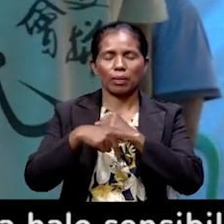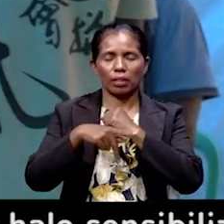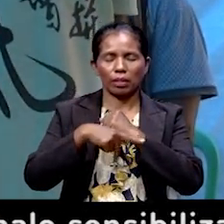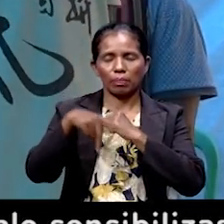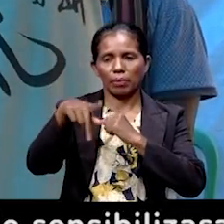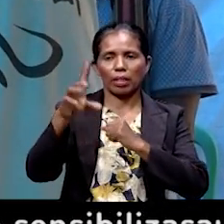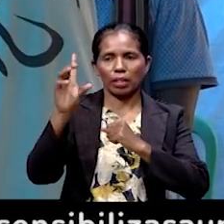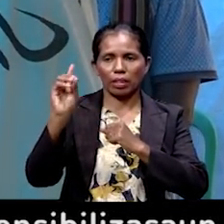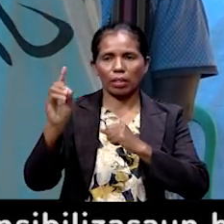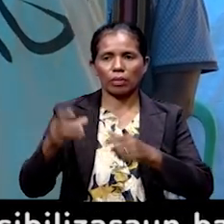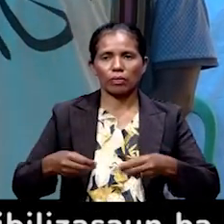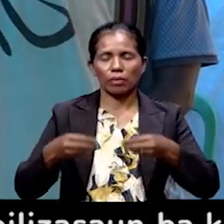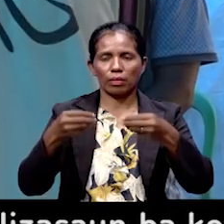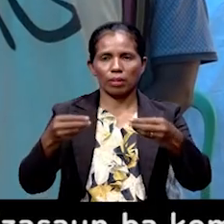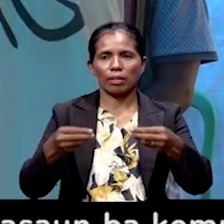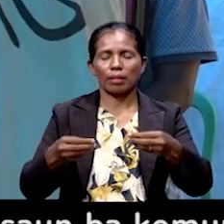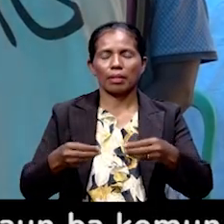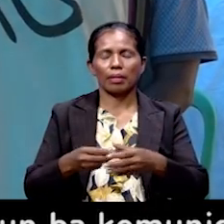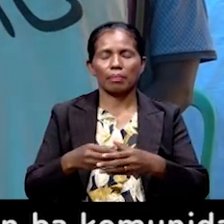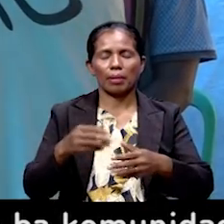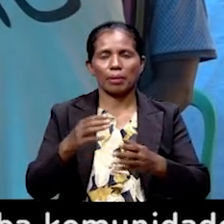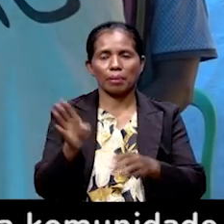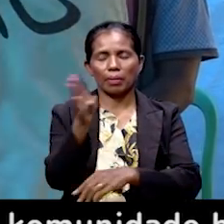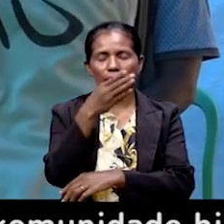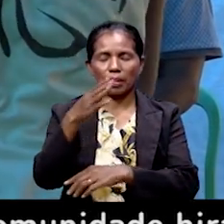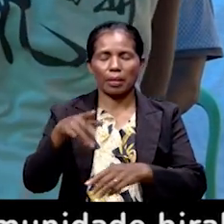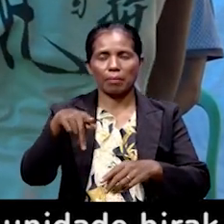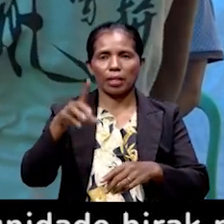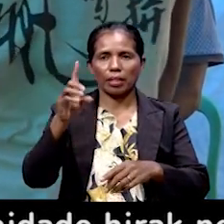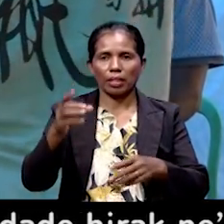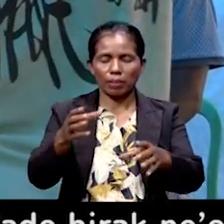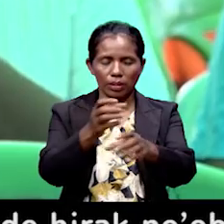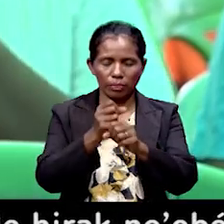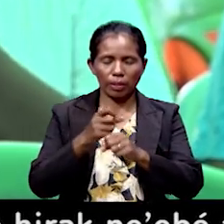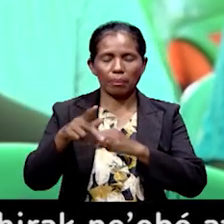democrático entrega fale bandeira PD no simo fale bandeira Fretilling